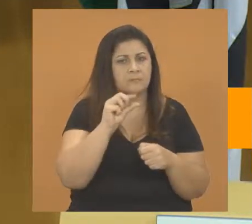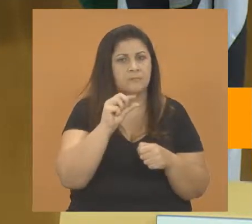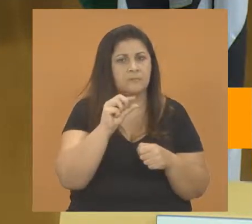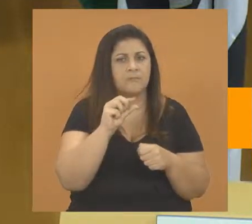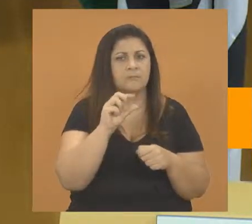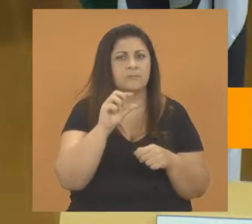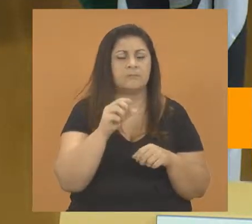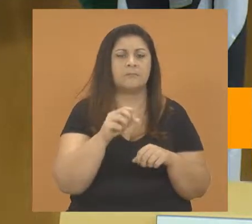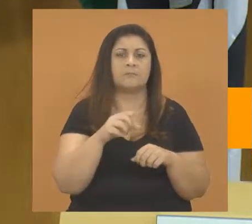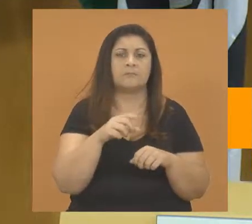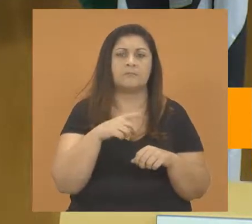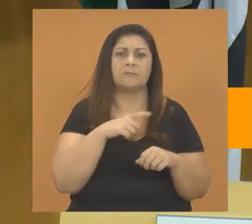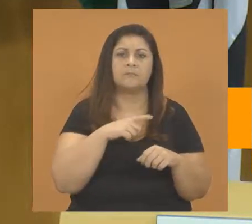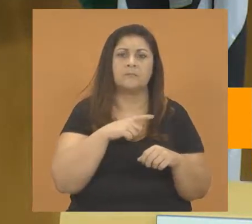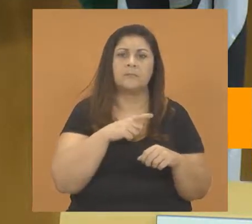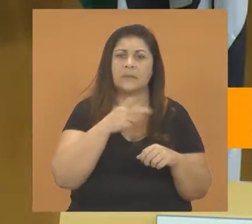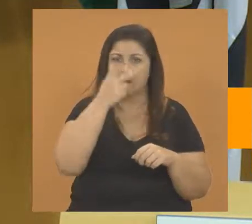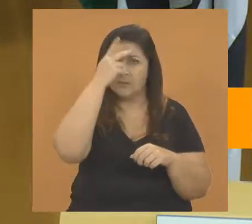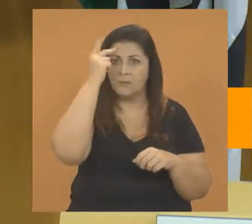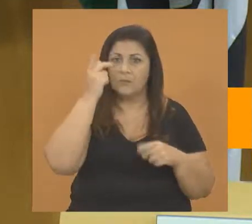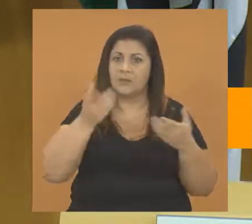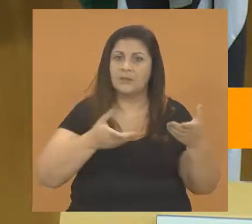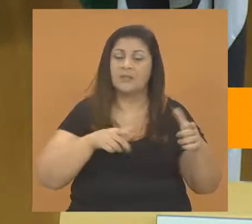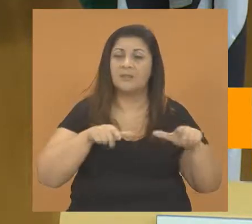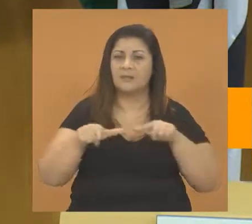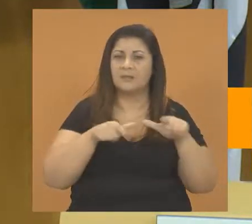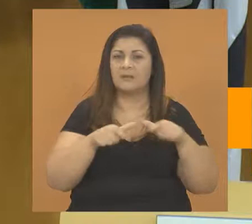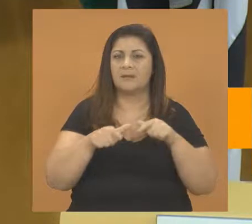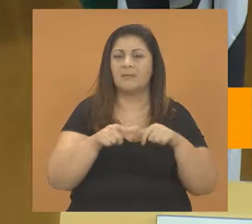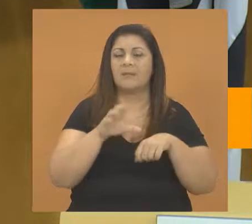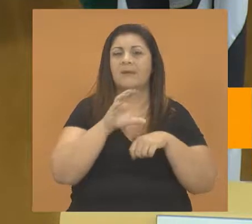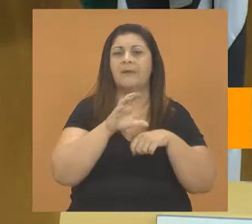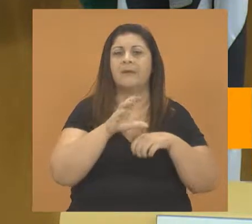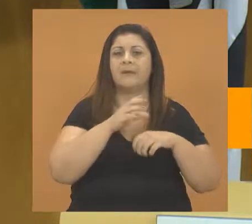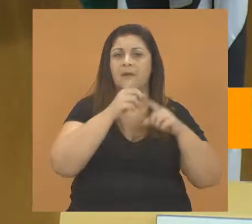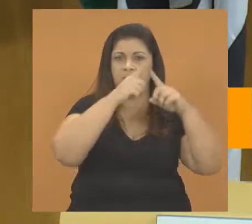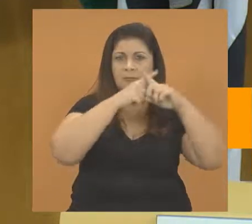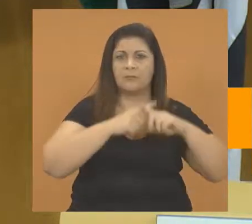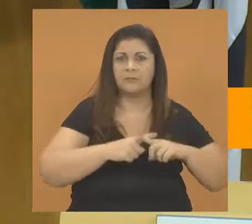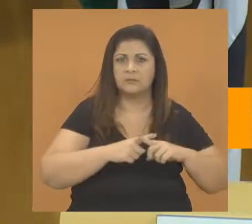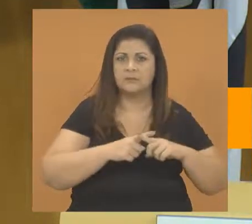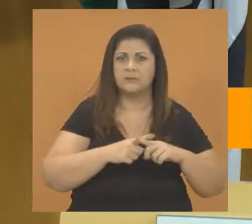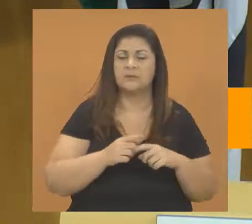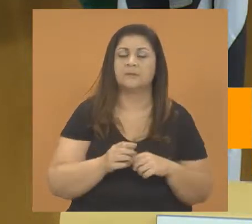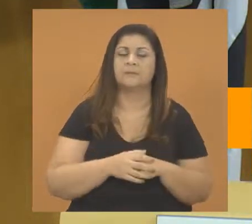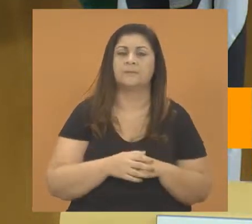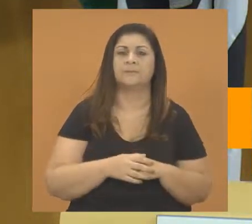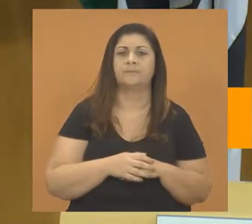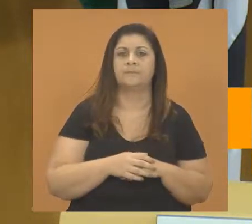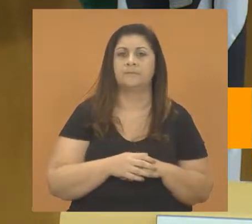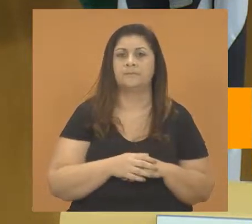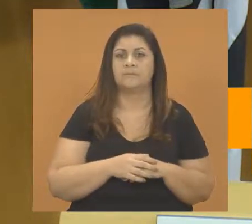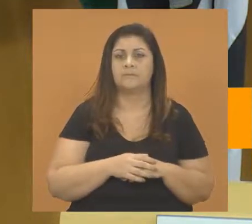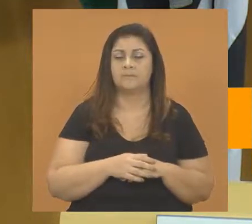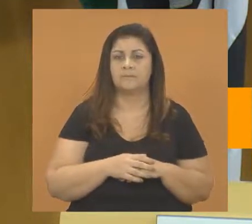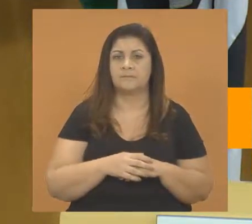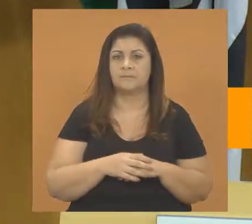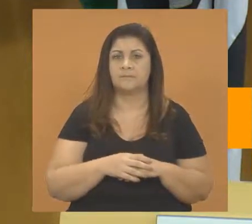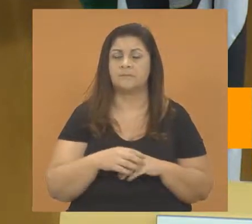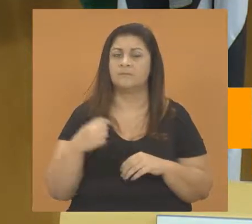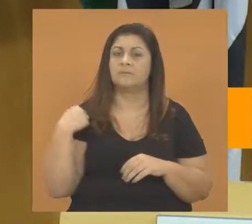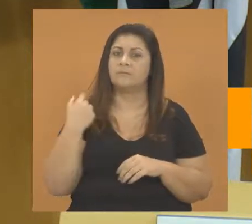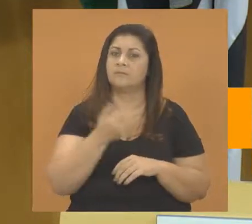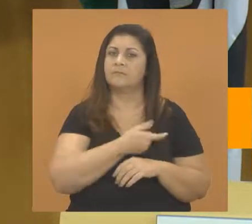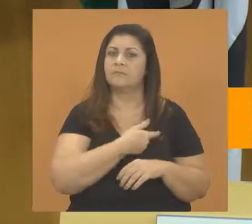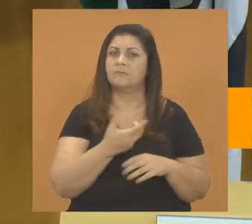ato normativo de cargos de provimento em comissão a servidores de carreira justificado nesses termos a fim de que a proposta possa